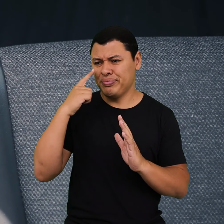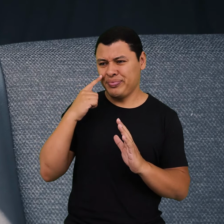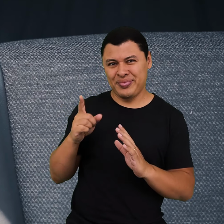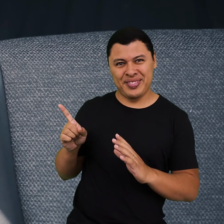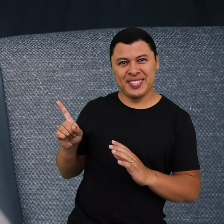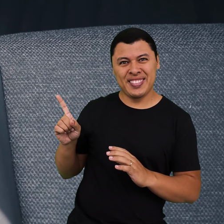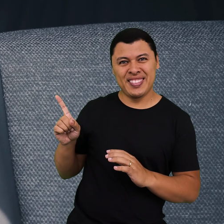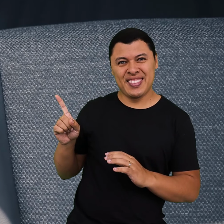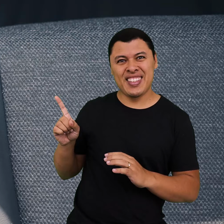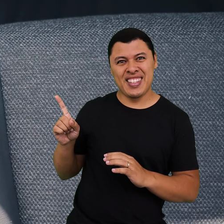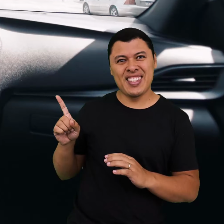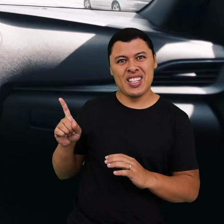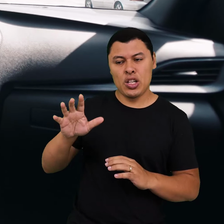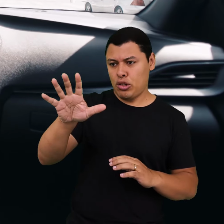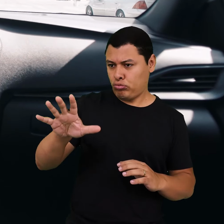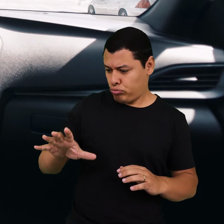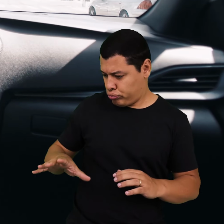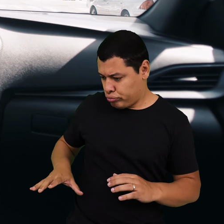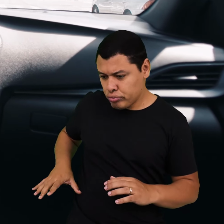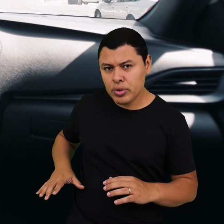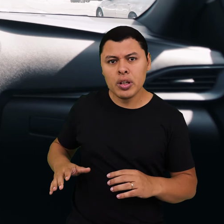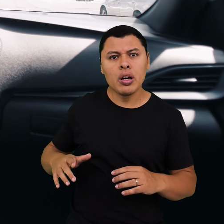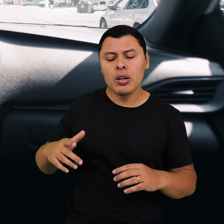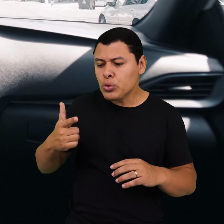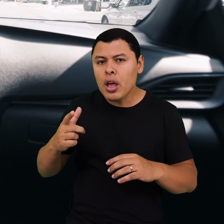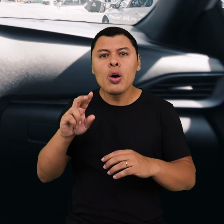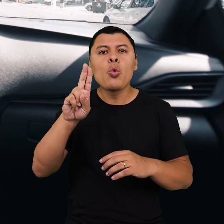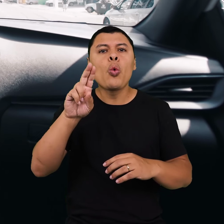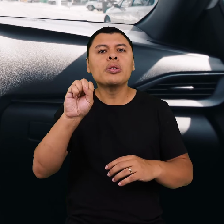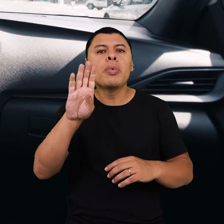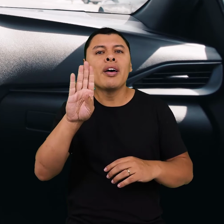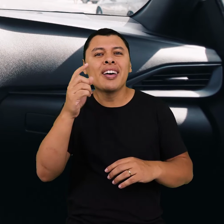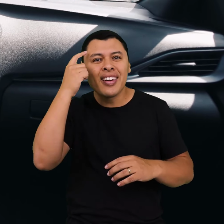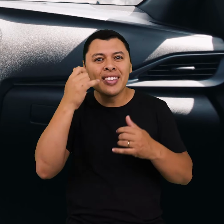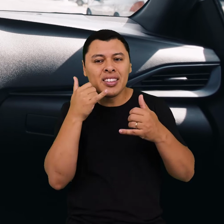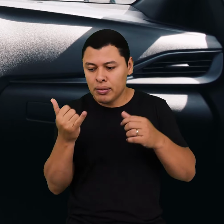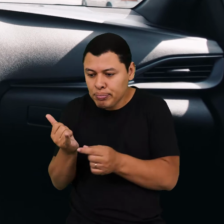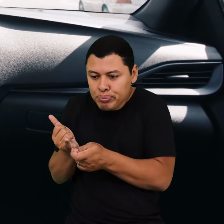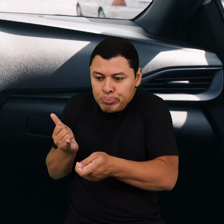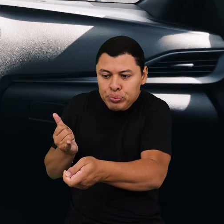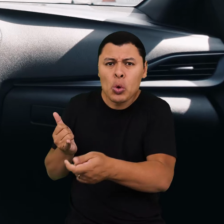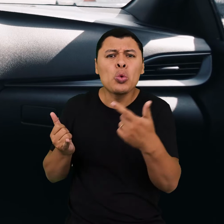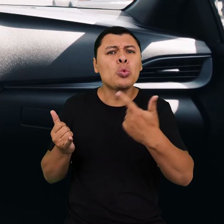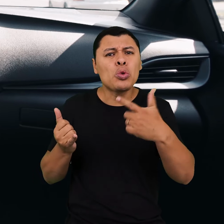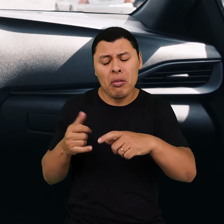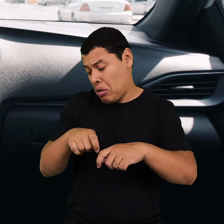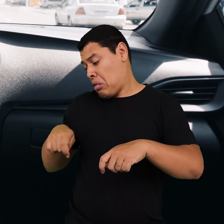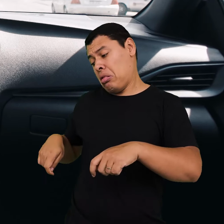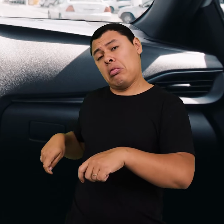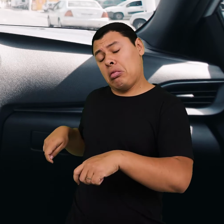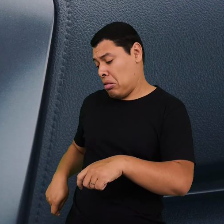aqui nesse desenho, toda essa parte aqui, a ausência de uma porta USB conectada diretamente aqui, né? Você tem que procurar aqui dentro